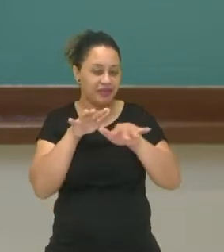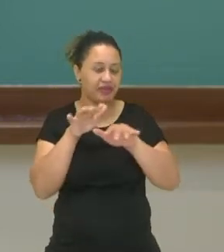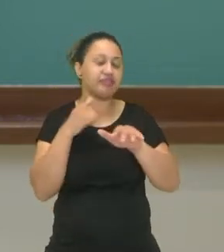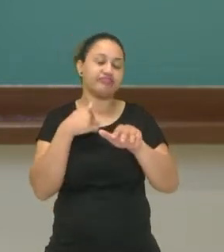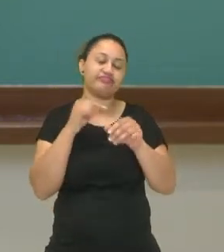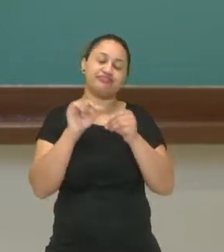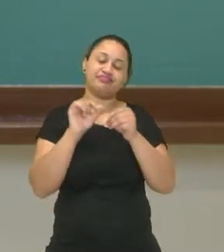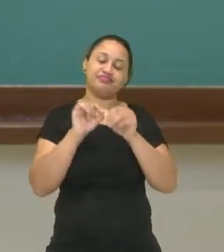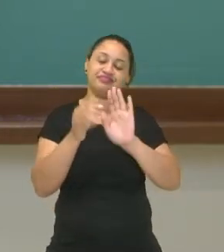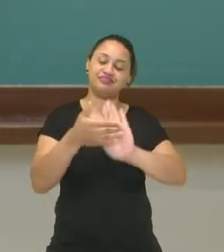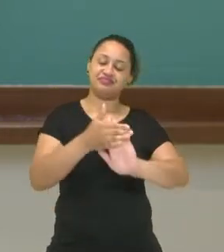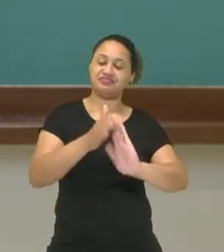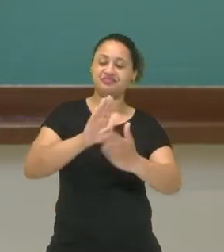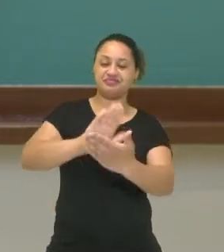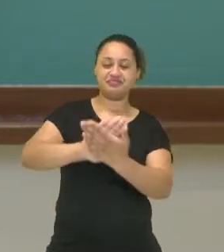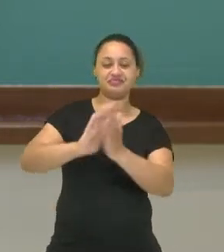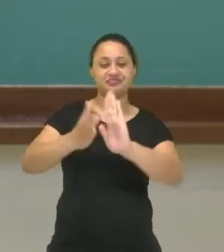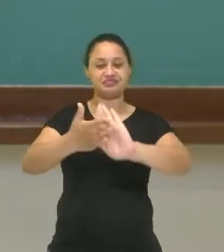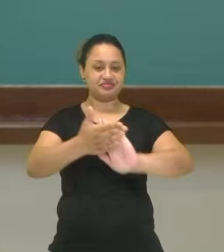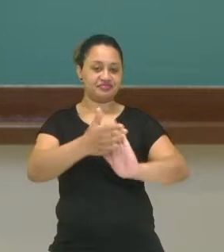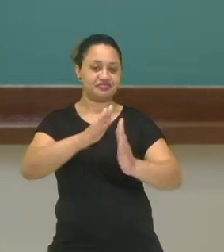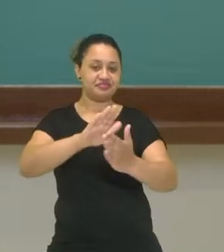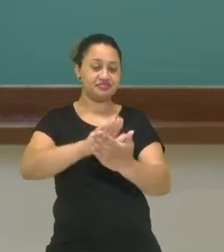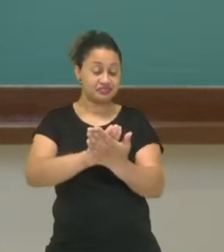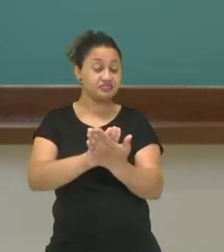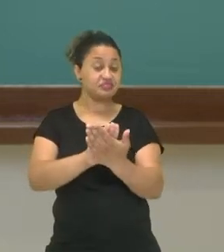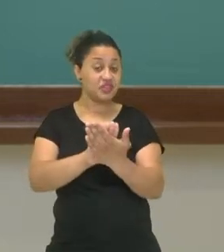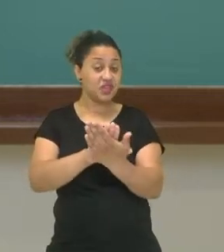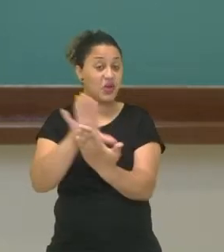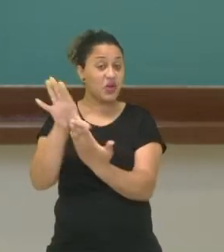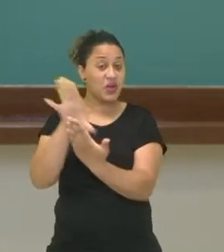corpo. Olha lado contrário do corpo.